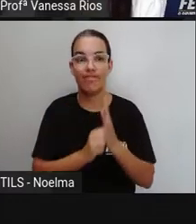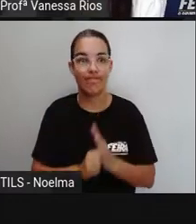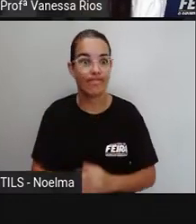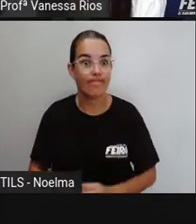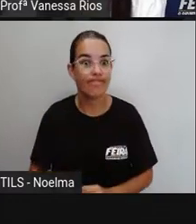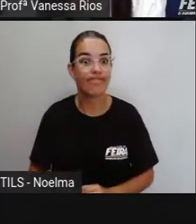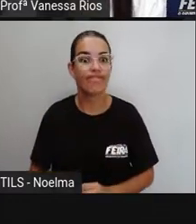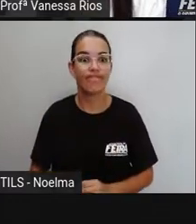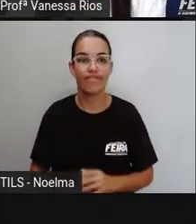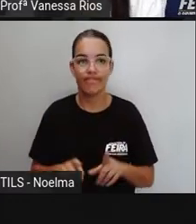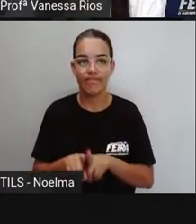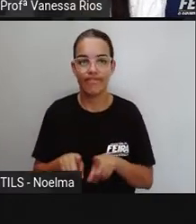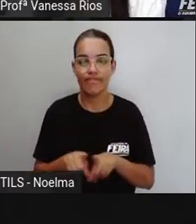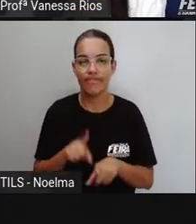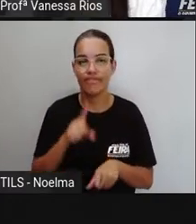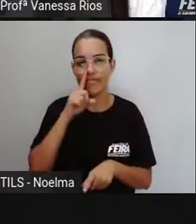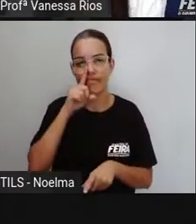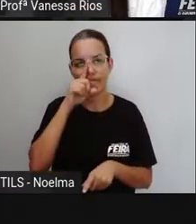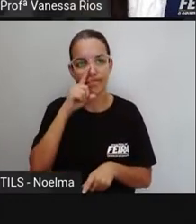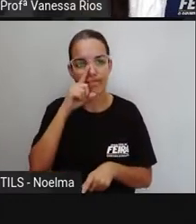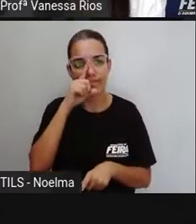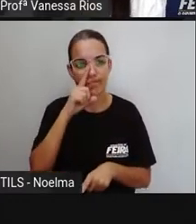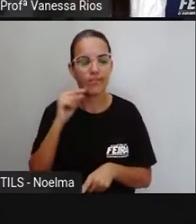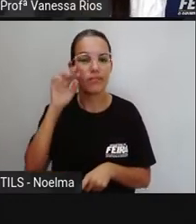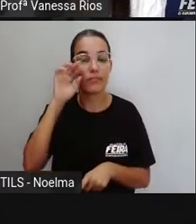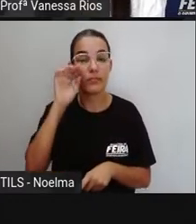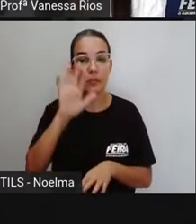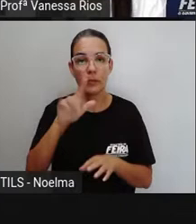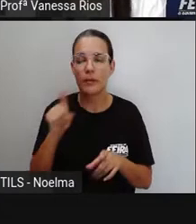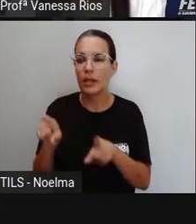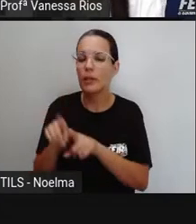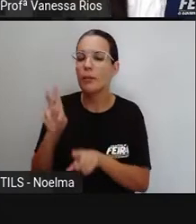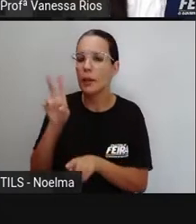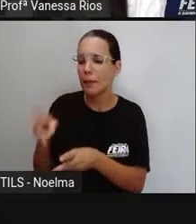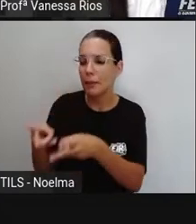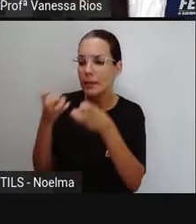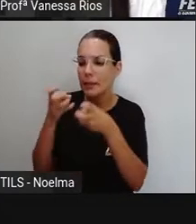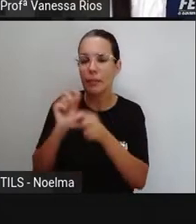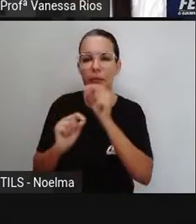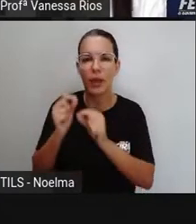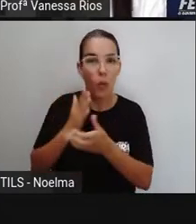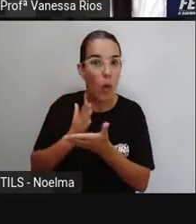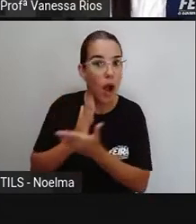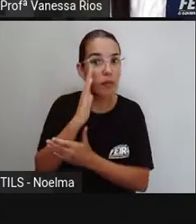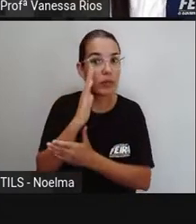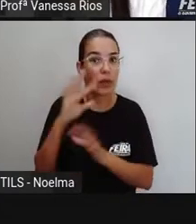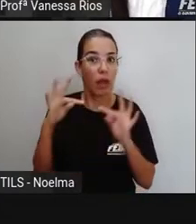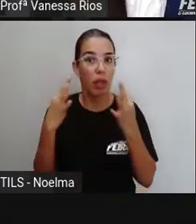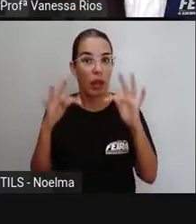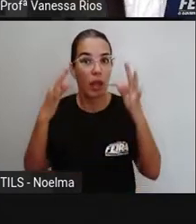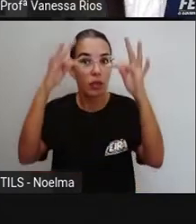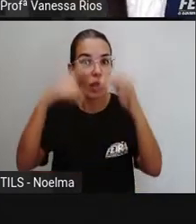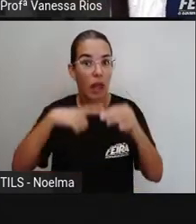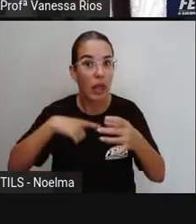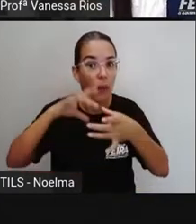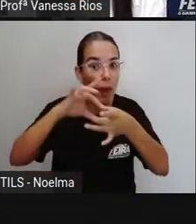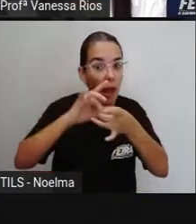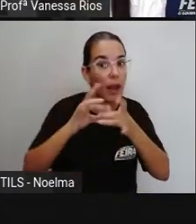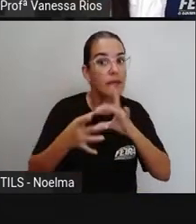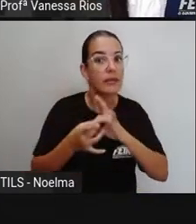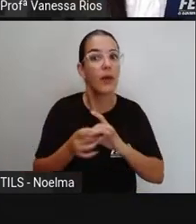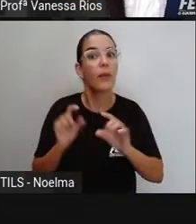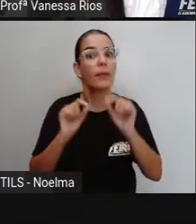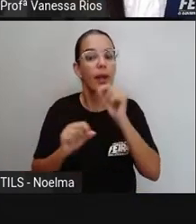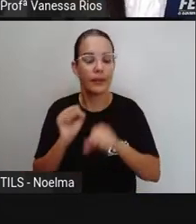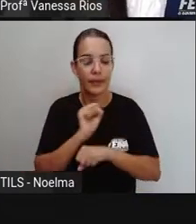E a gente percebe que, principalmente, os avanços tecnológicos têm uma relação muito forte em relação quando